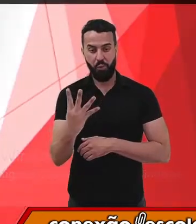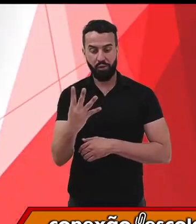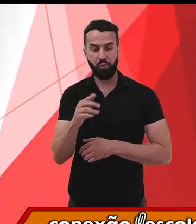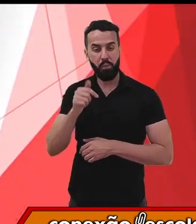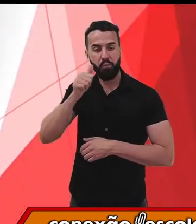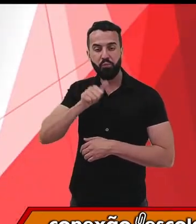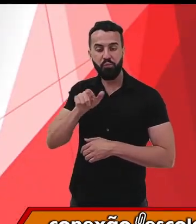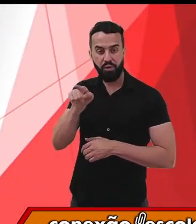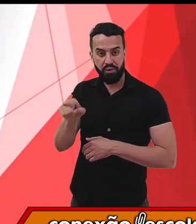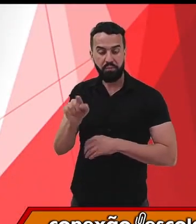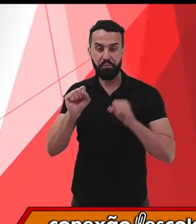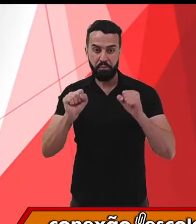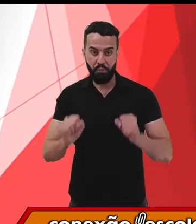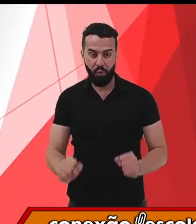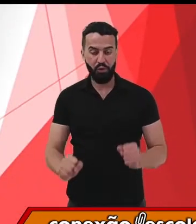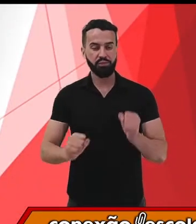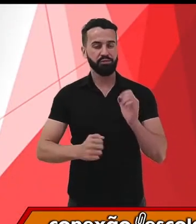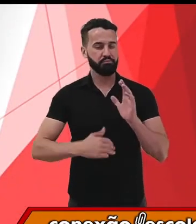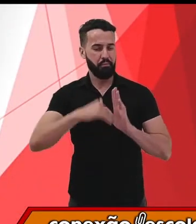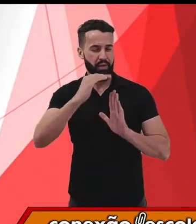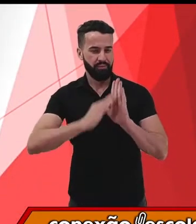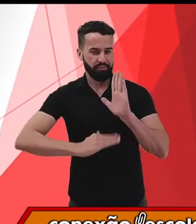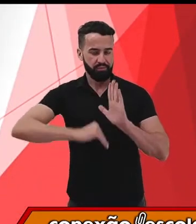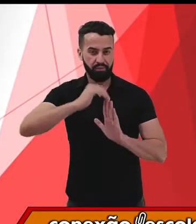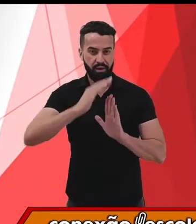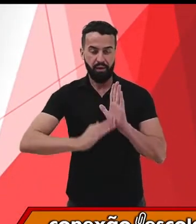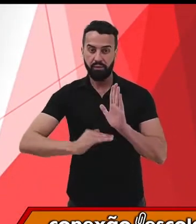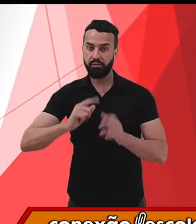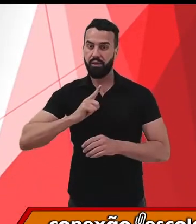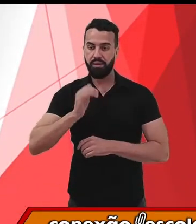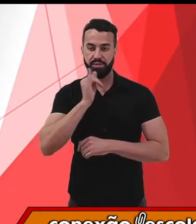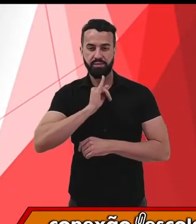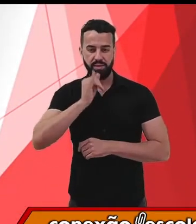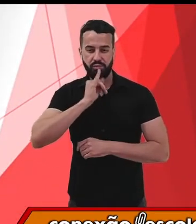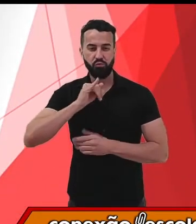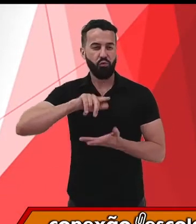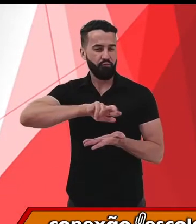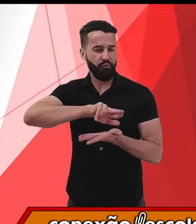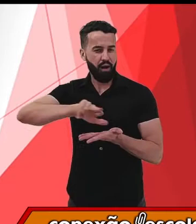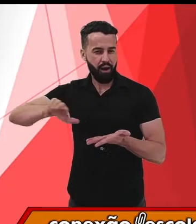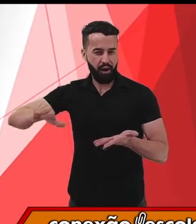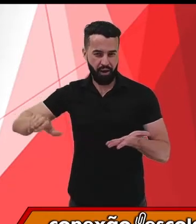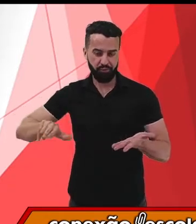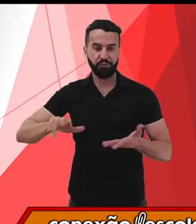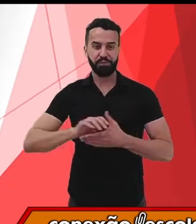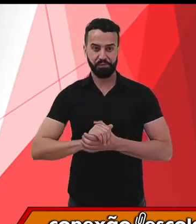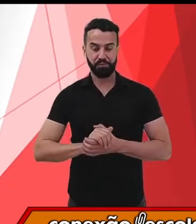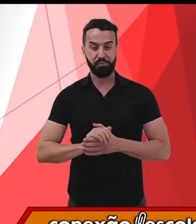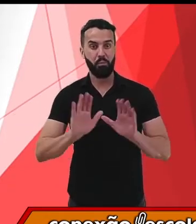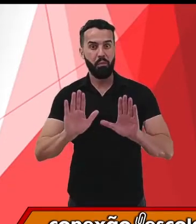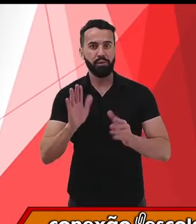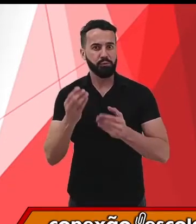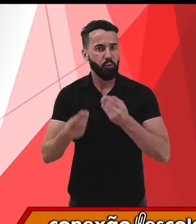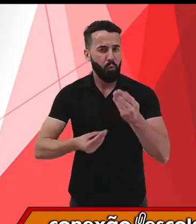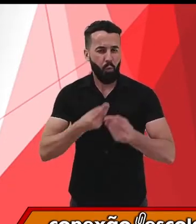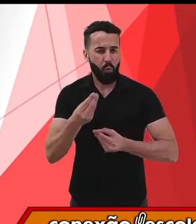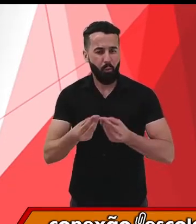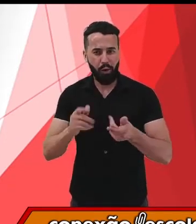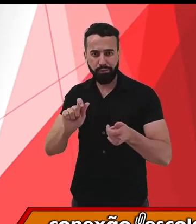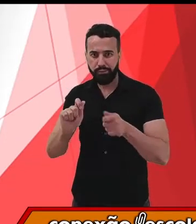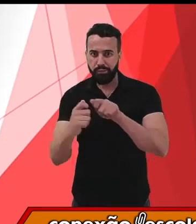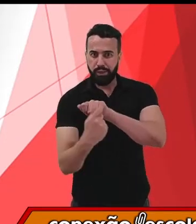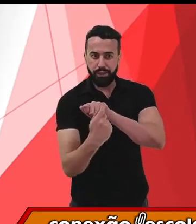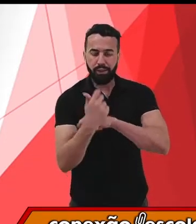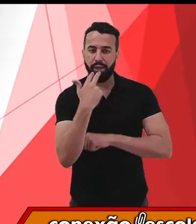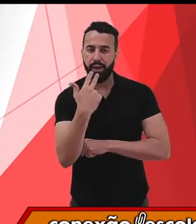vários outros exemplos que eu poderia mencionar aqui. Mas como colocar isso em língua inglesa? Antes de pensar